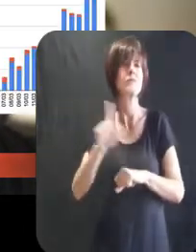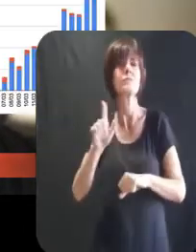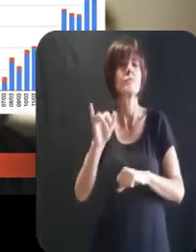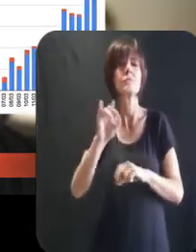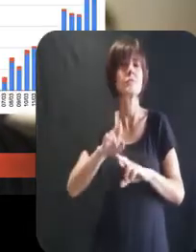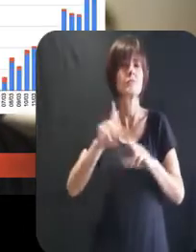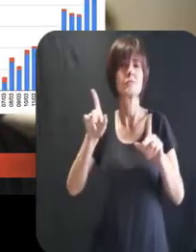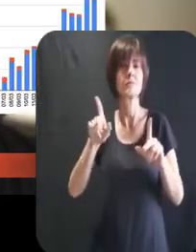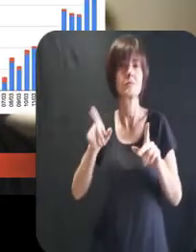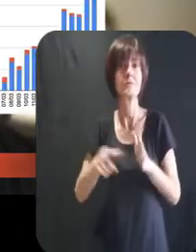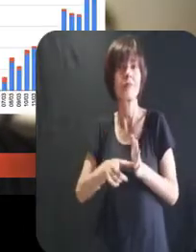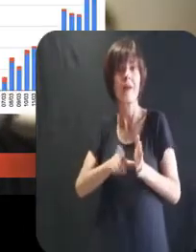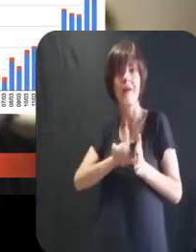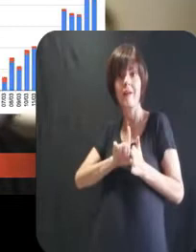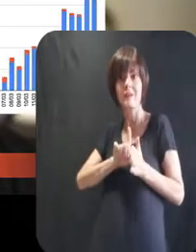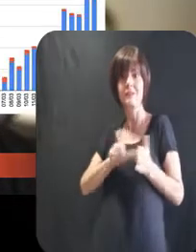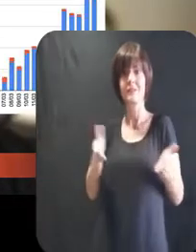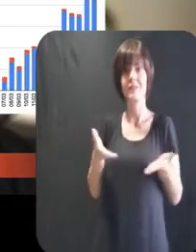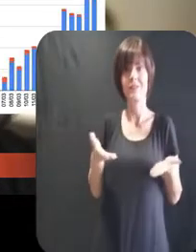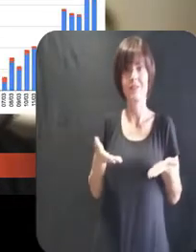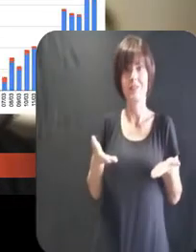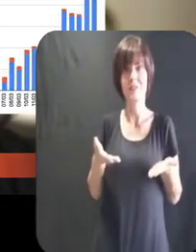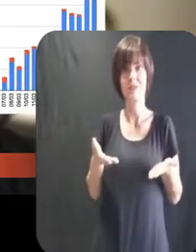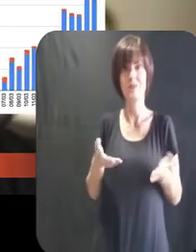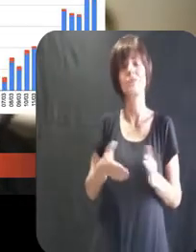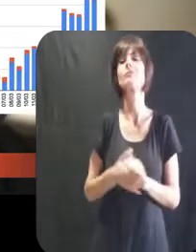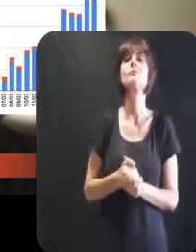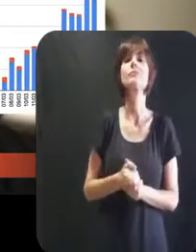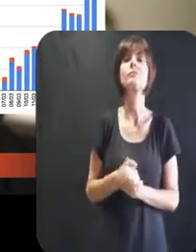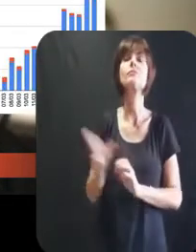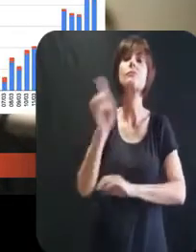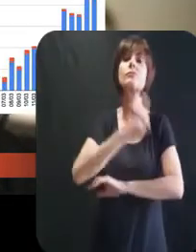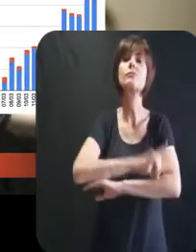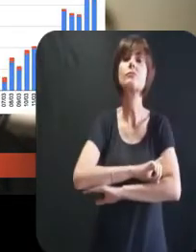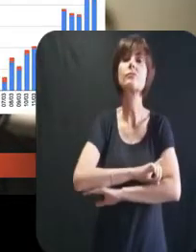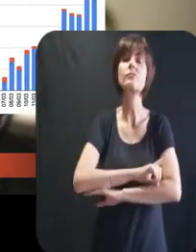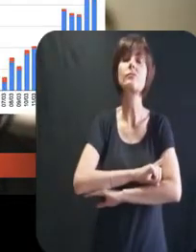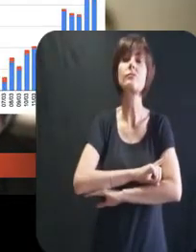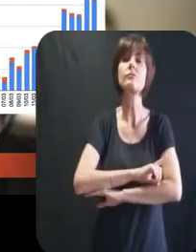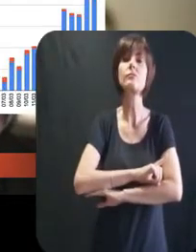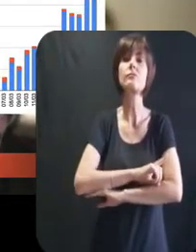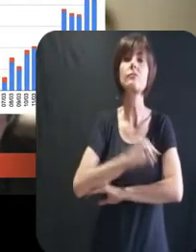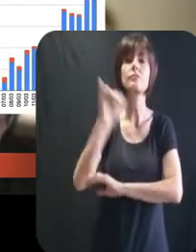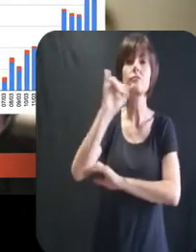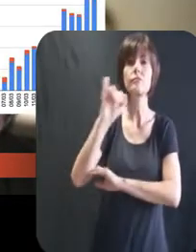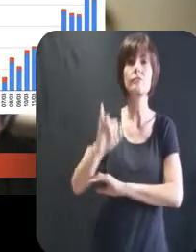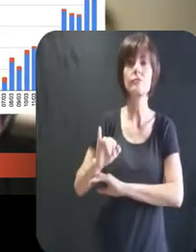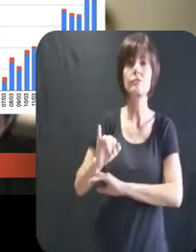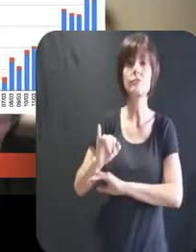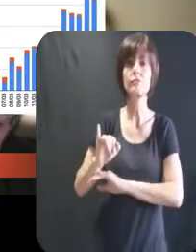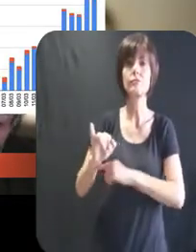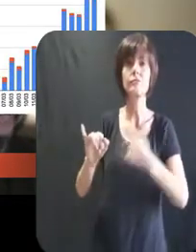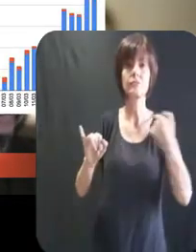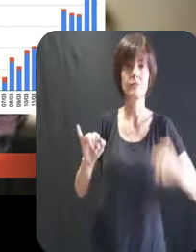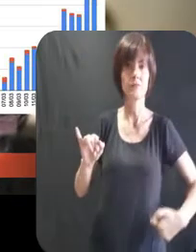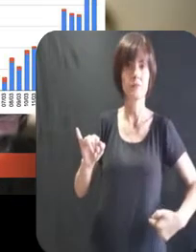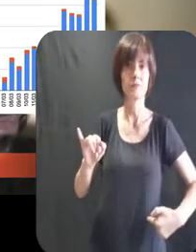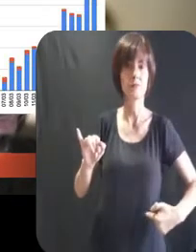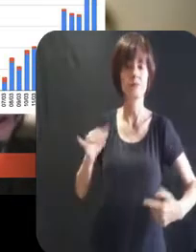grande entre os dois, e essa diferença começou muito mais cedo do que você imagina. Eu vou pegar aqui o